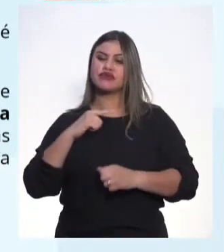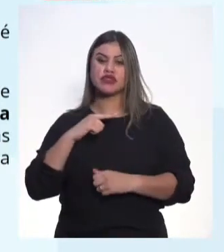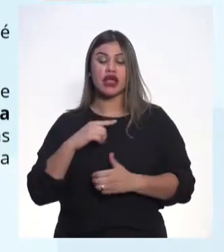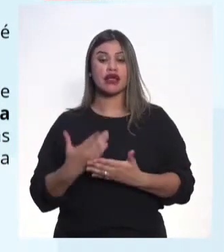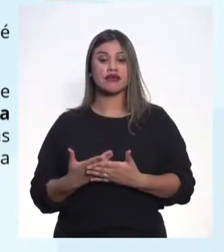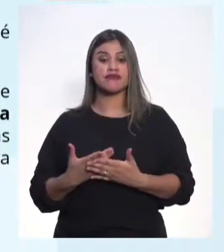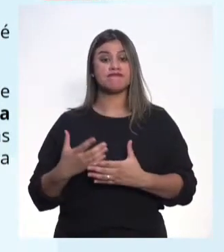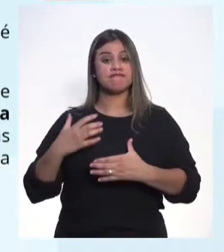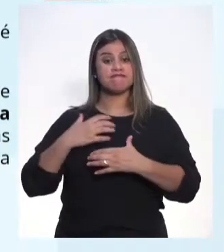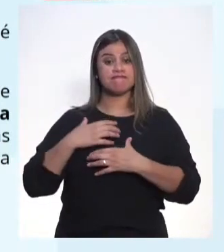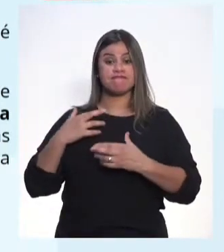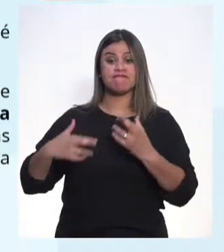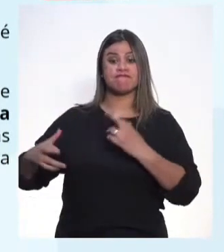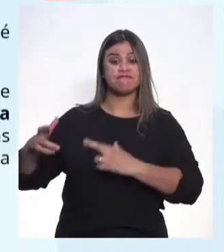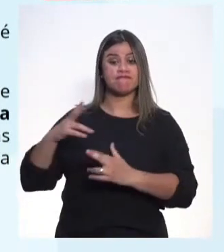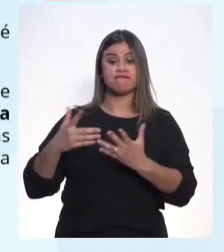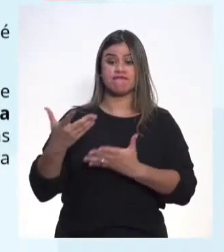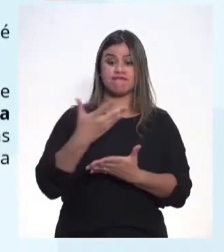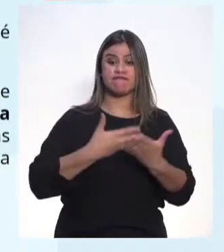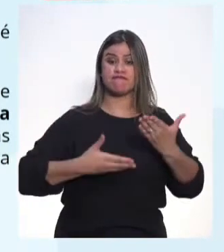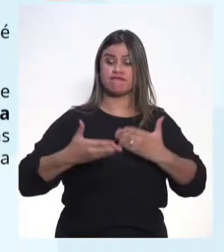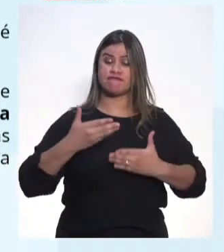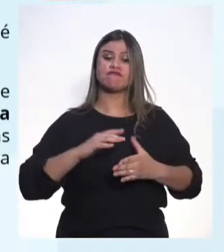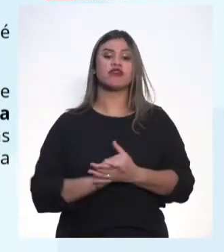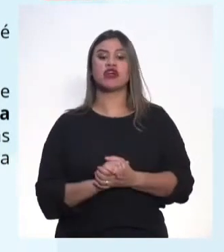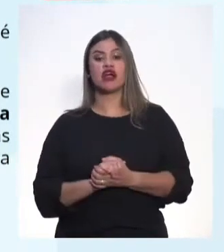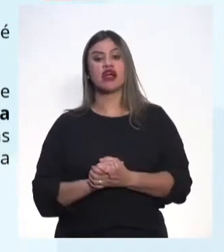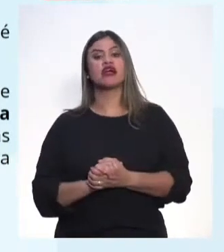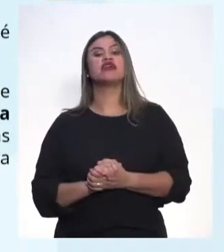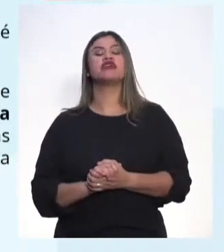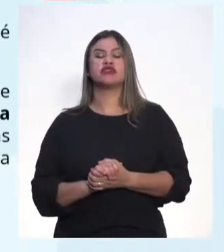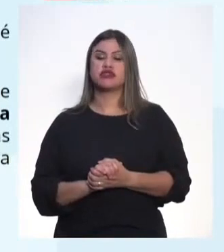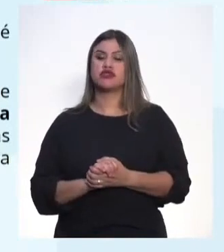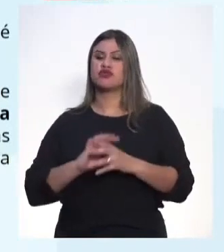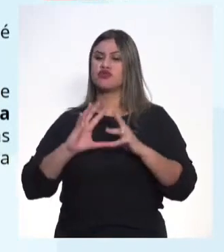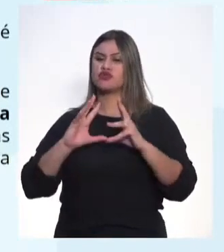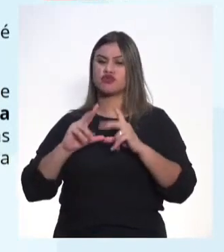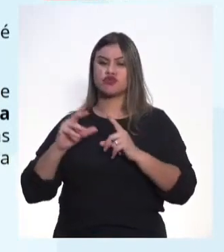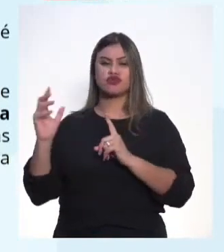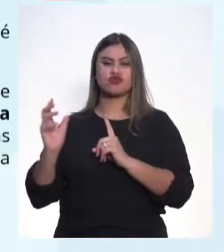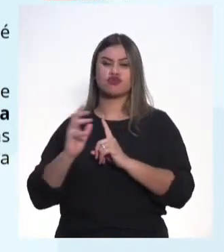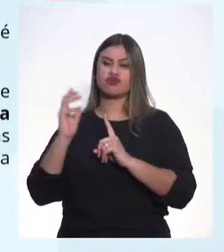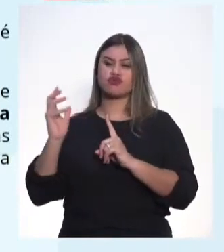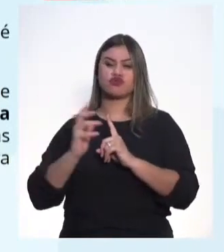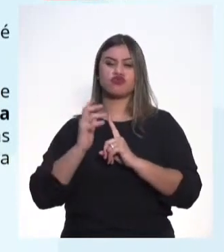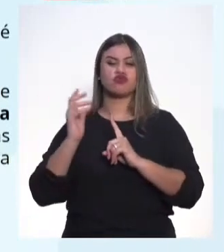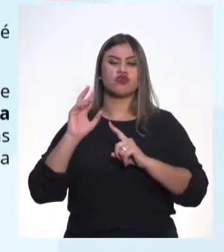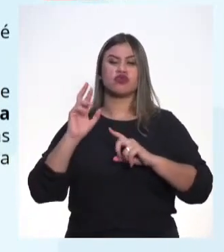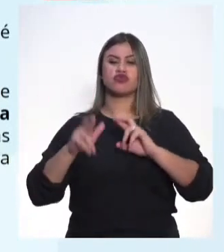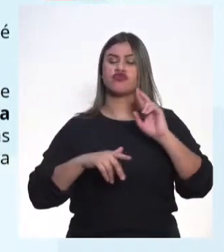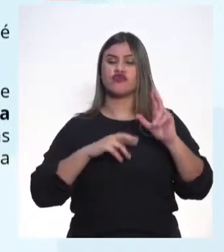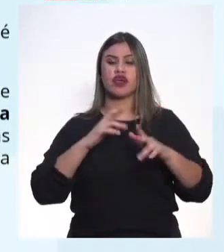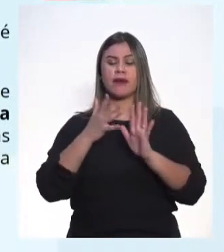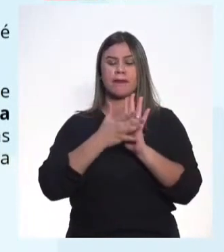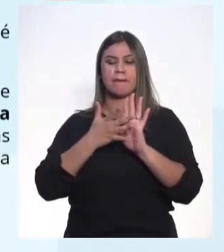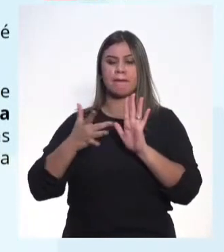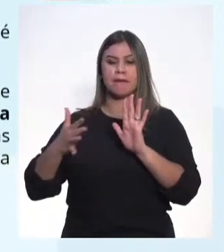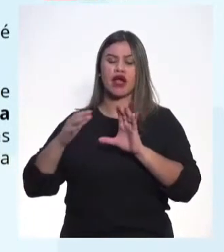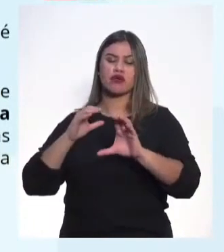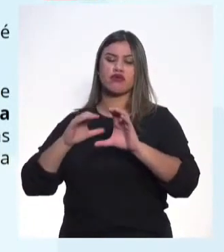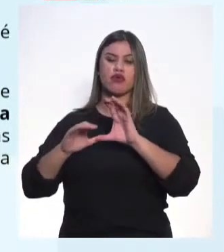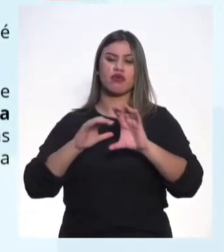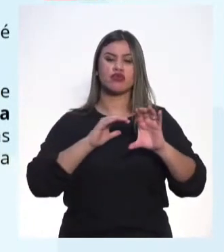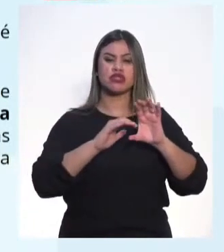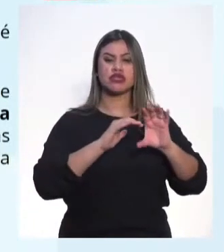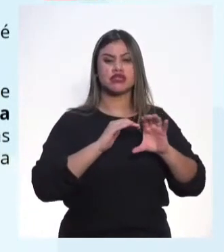sociais que nós estamos estabelecendo, as interações sociais que influenciam diferentes momentos de